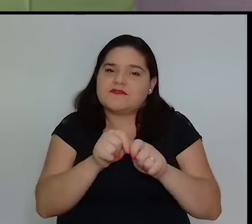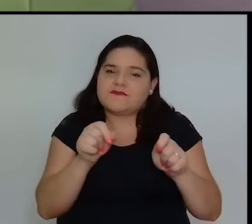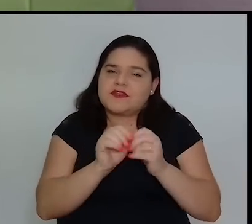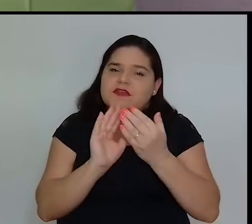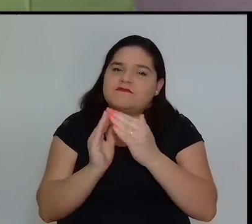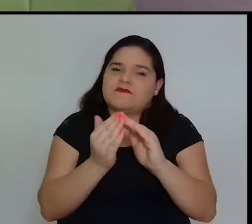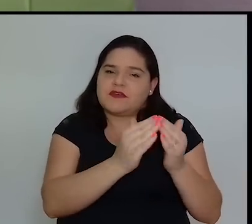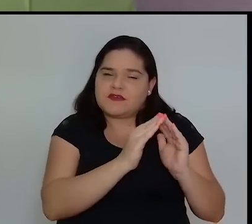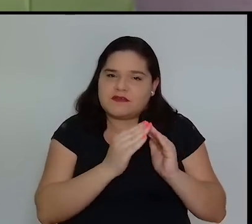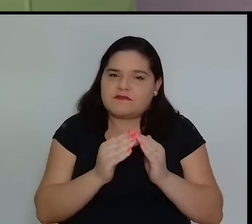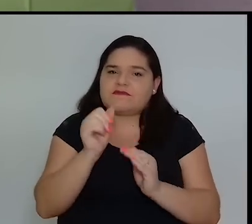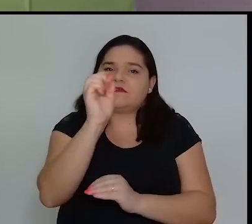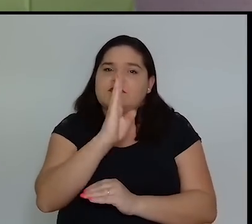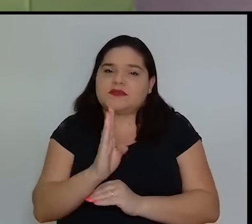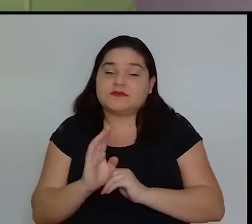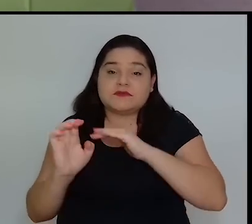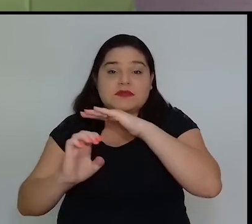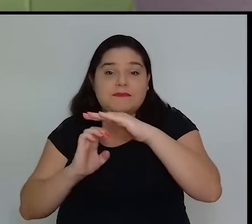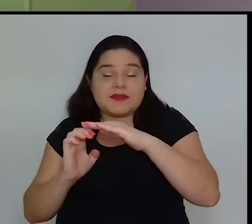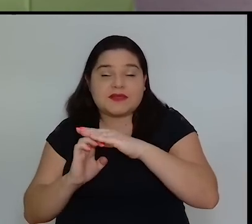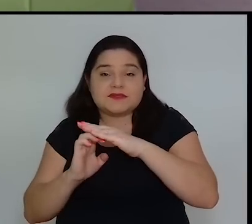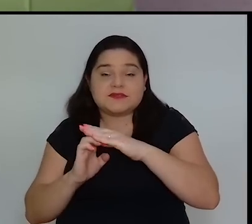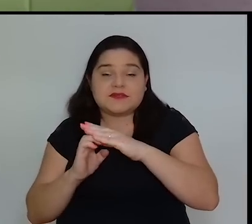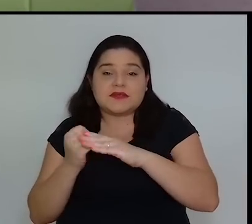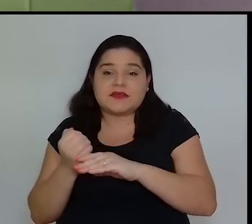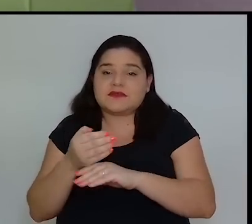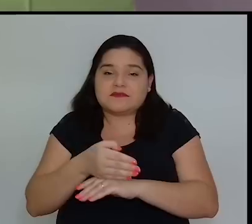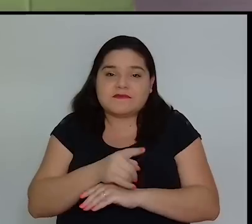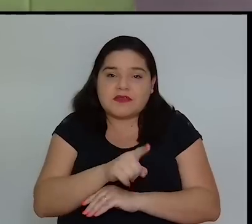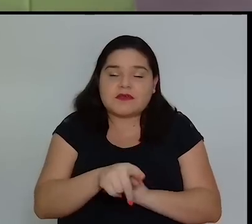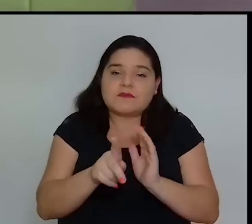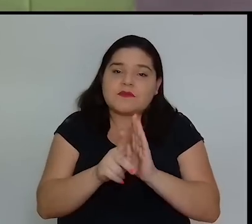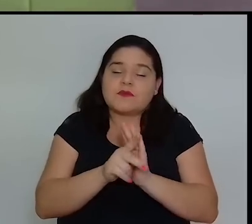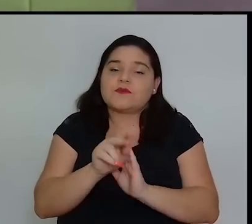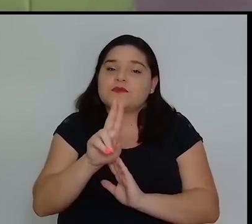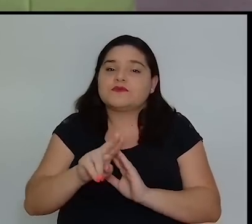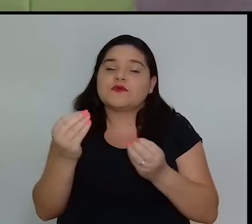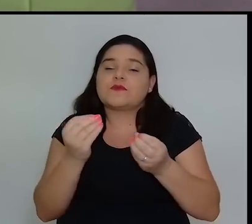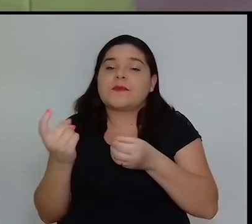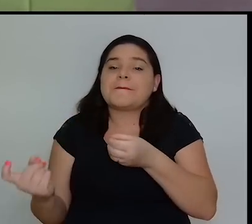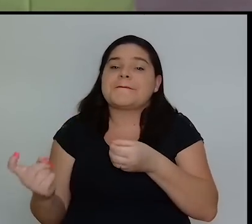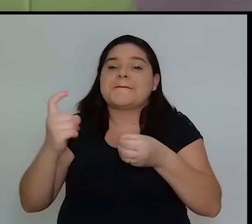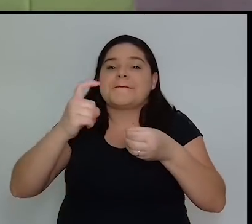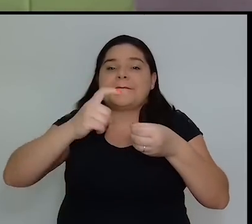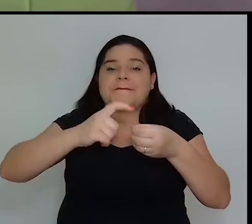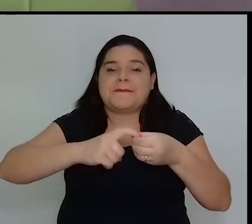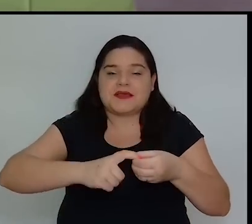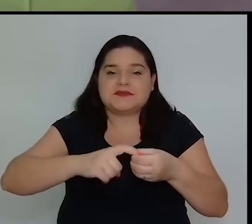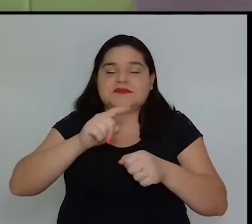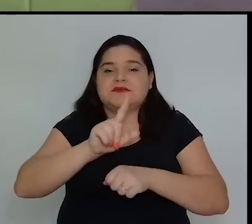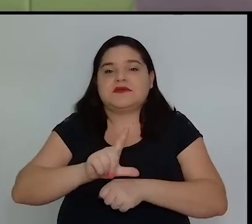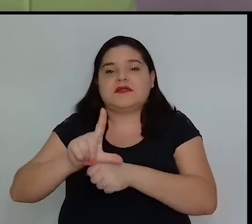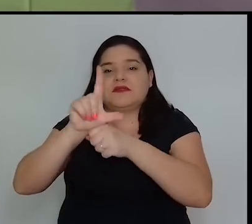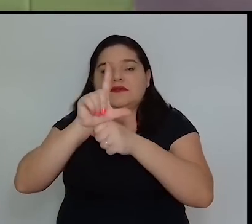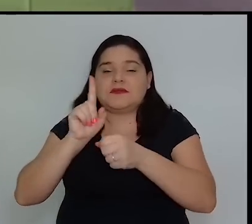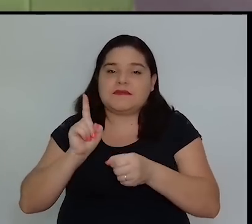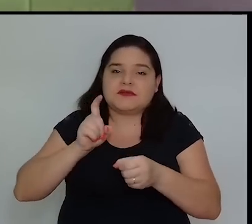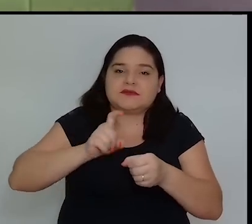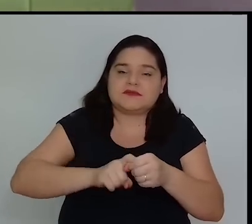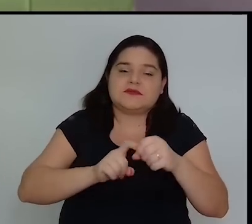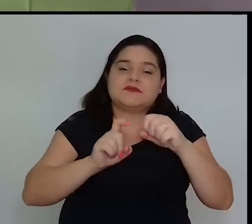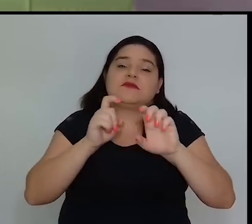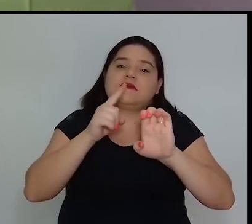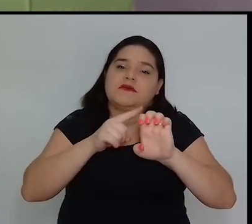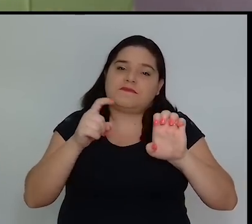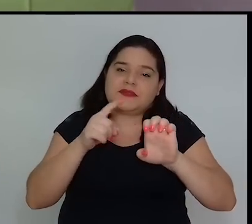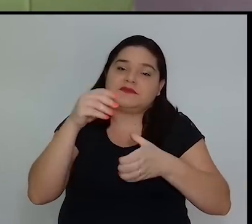preferias no Brasil de empresas que não vieram na favela se dão através de parceria com as lideranças e com os empresários presentes